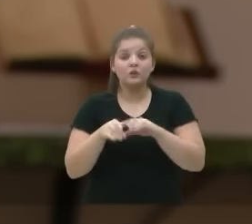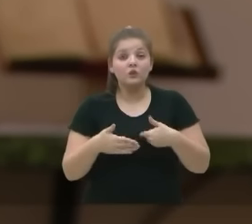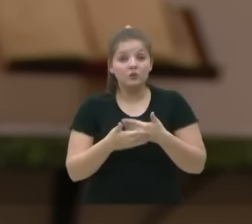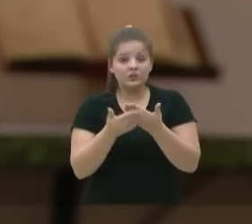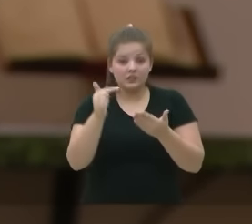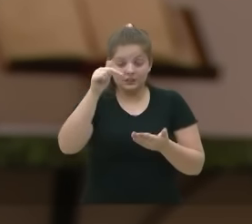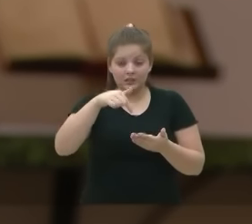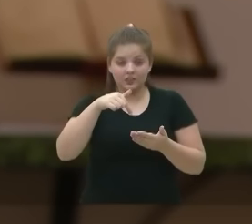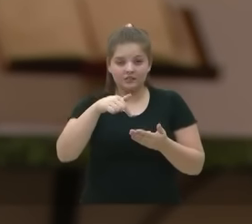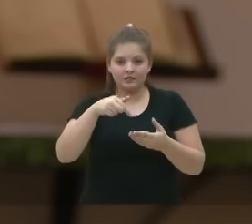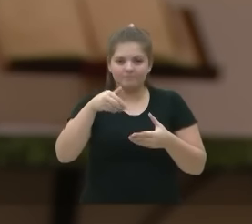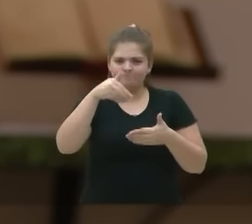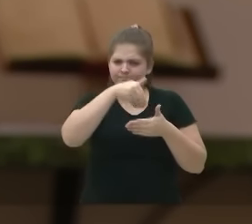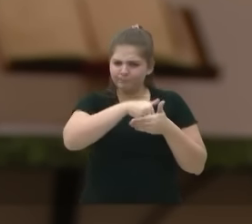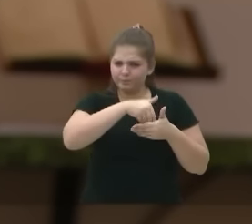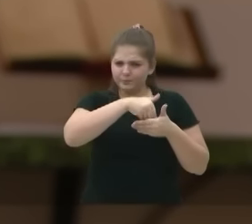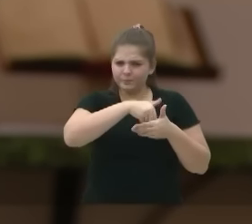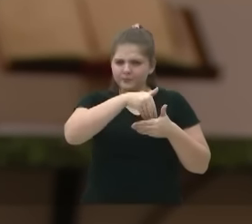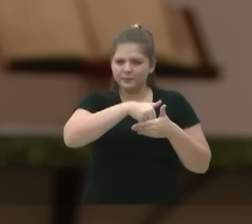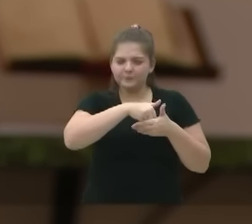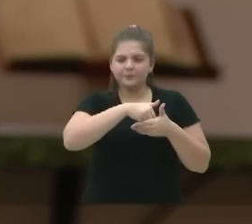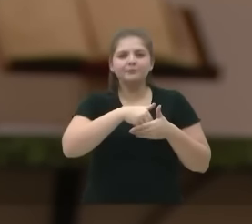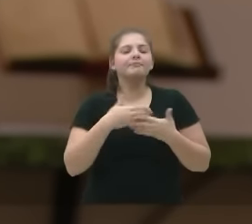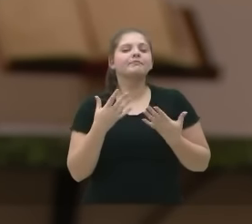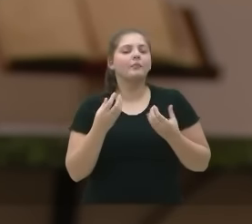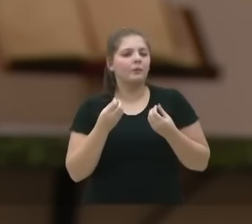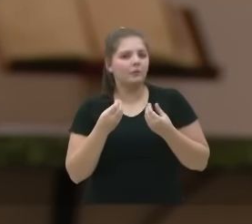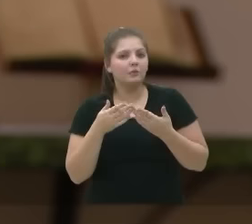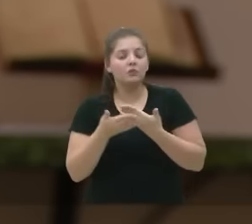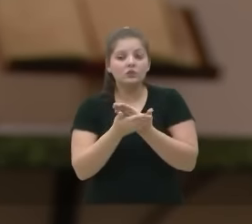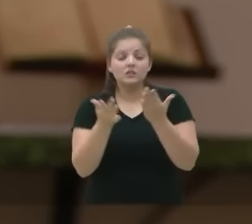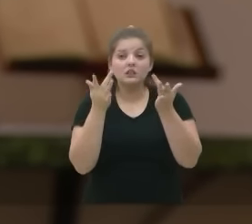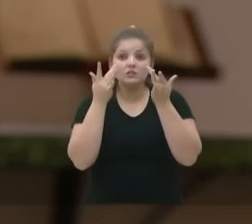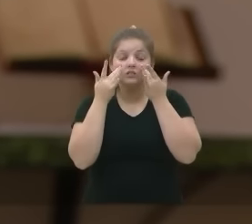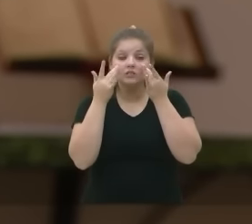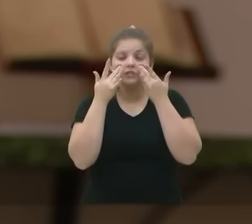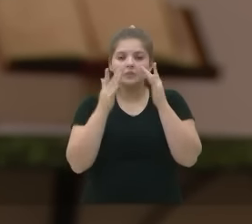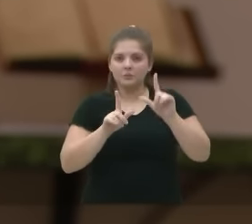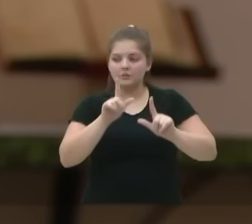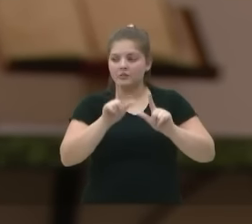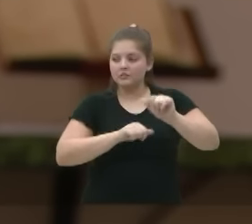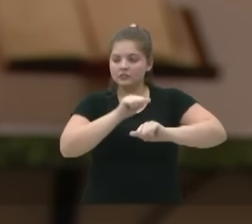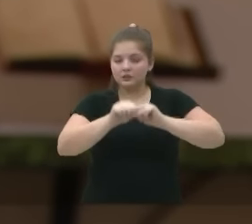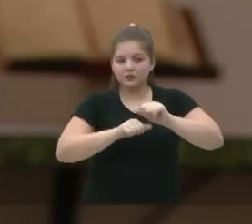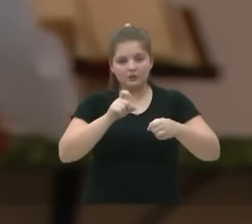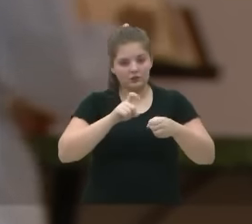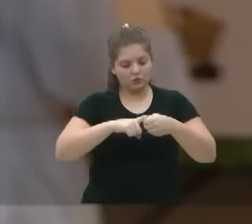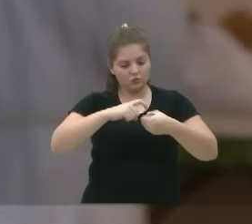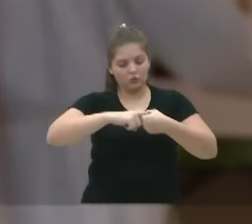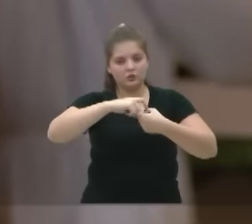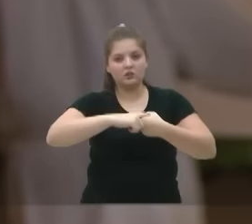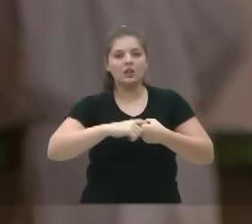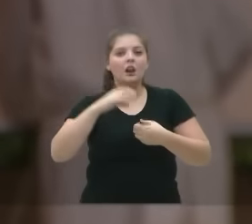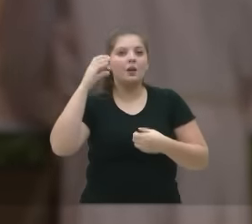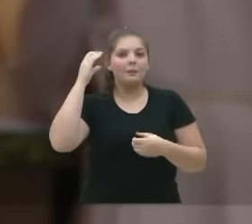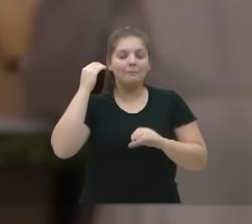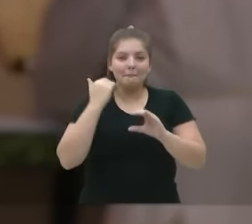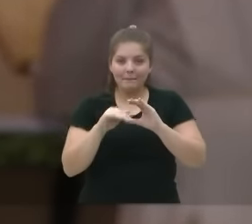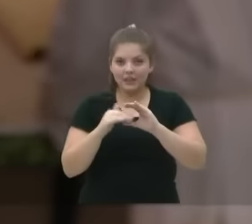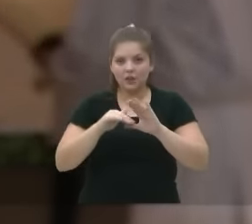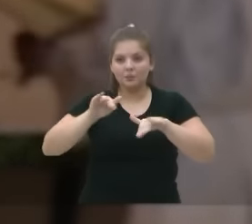aqui, seja generoso em sua oferta material. Você que nos acompanha, torne-se um associado ligando para o número